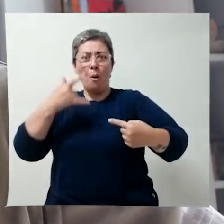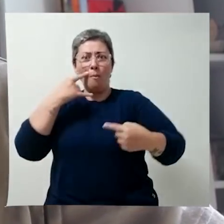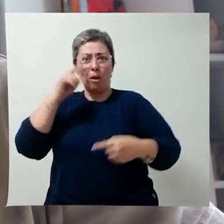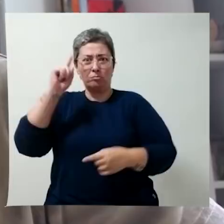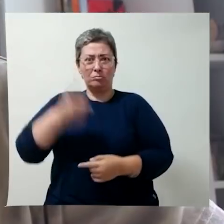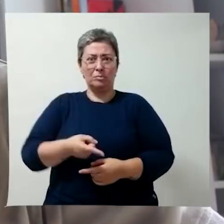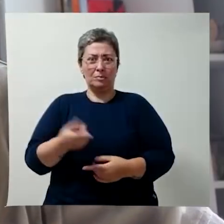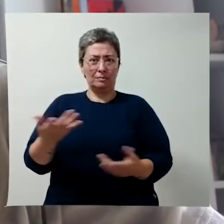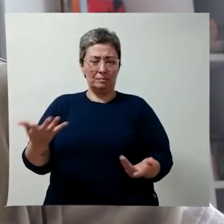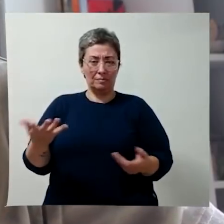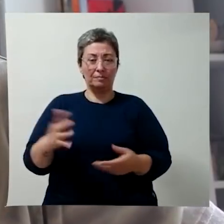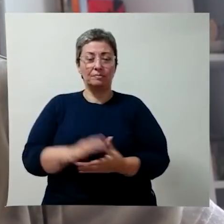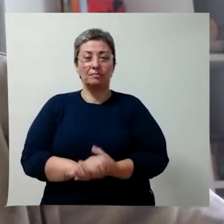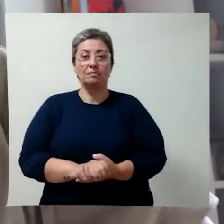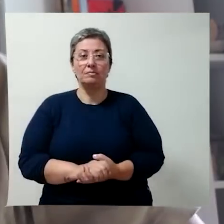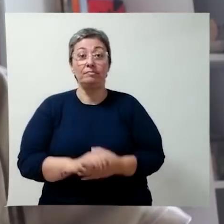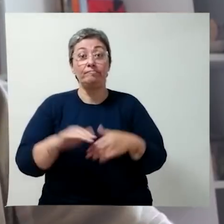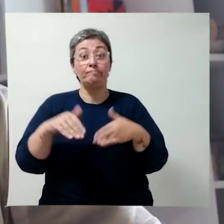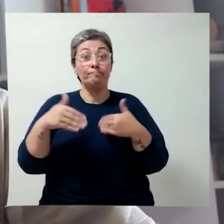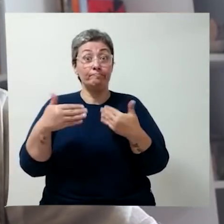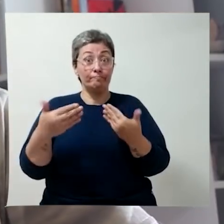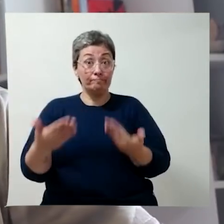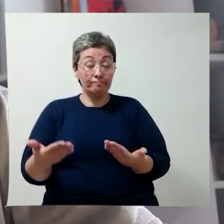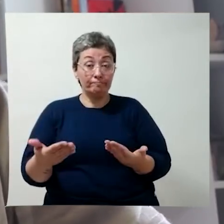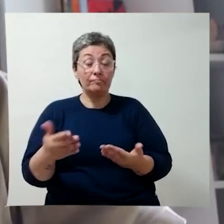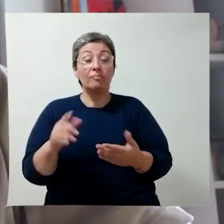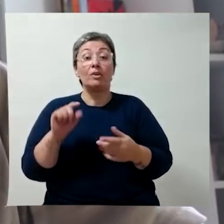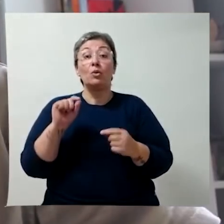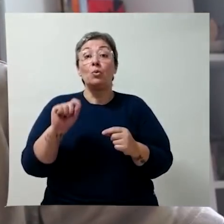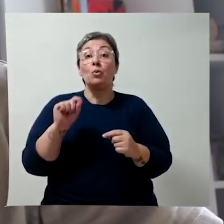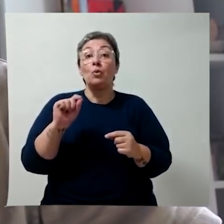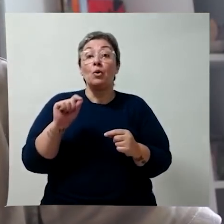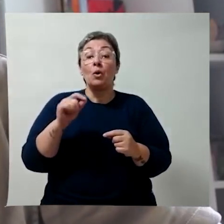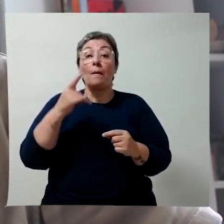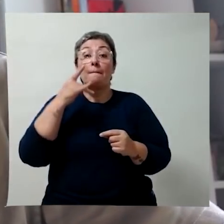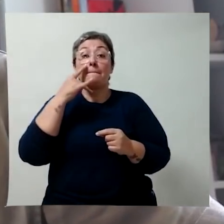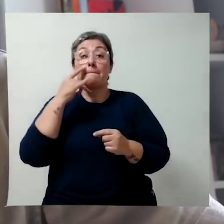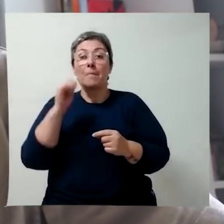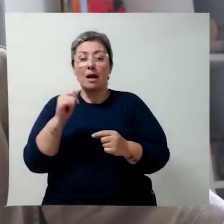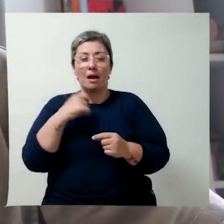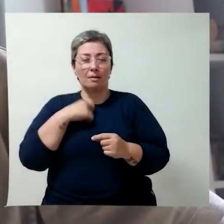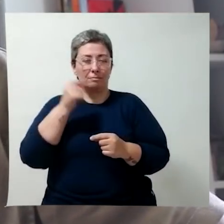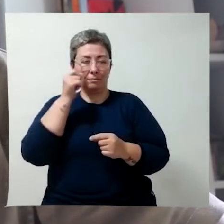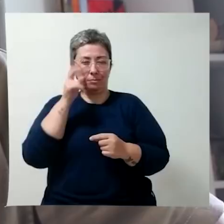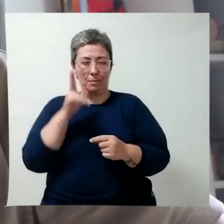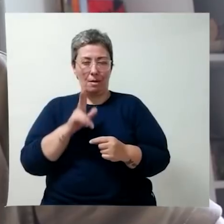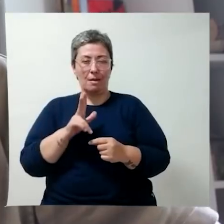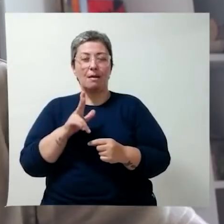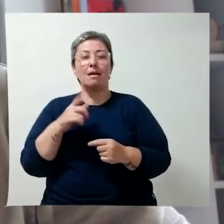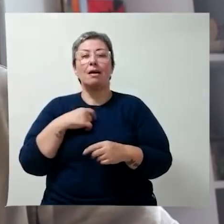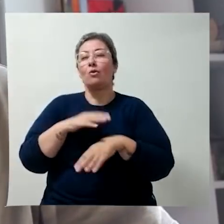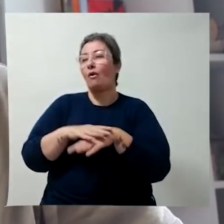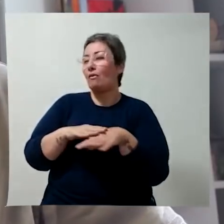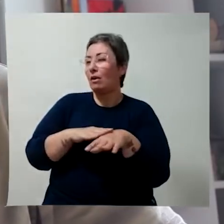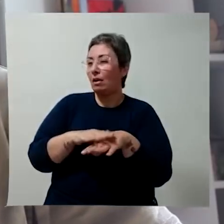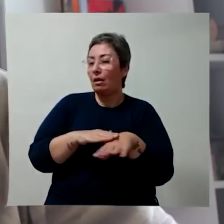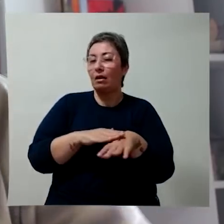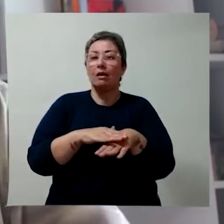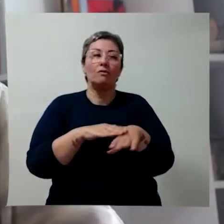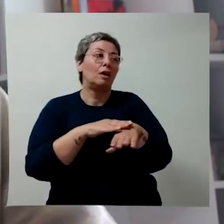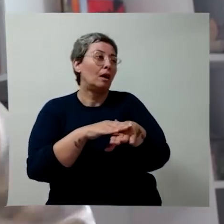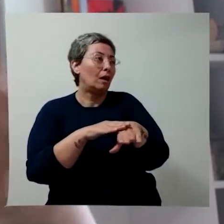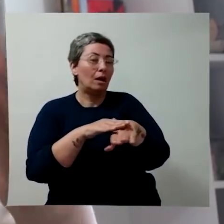tinha mandado. Foi então que o pai da Jaciara era muito esperto. Começou a conversar com